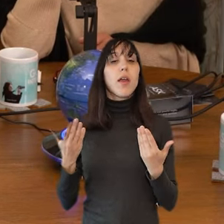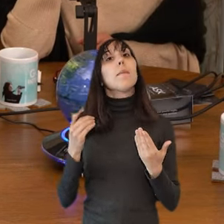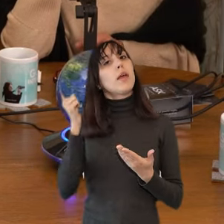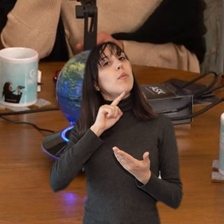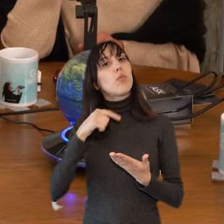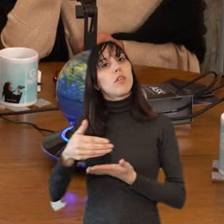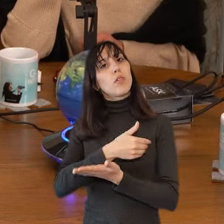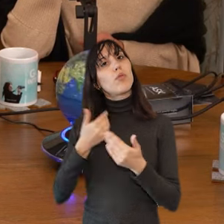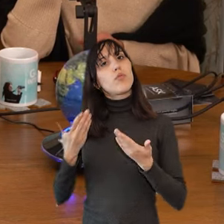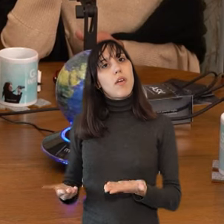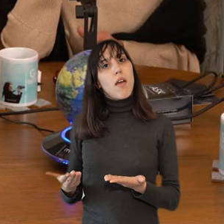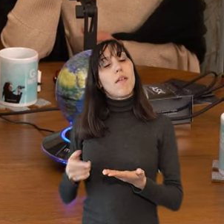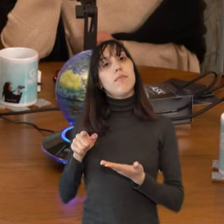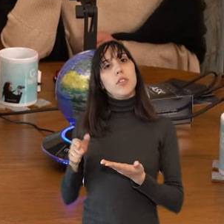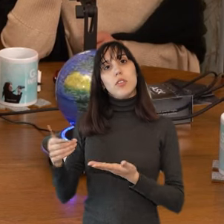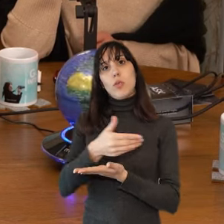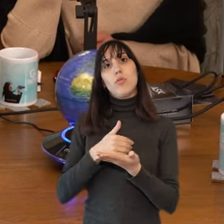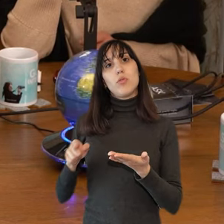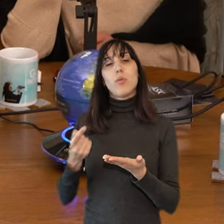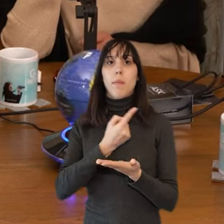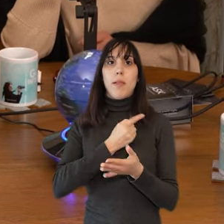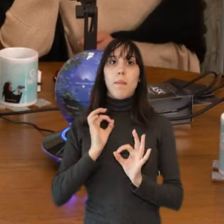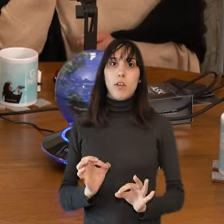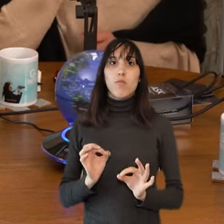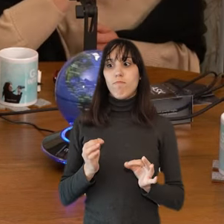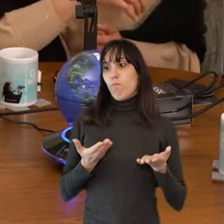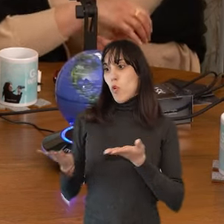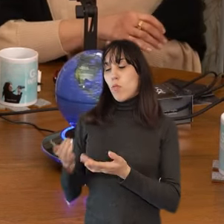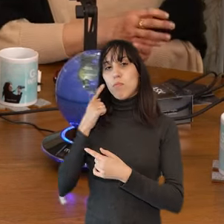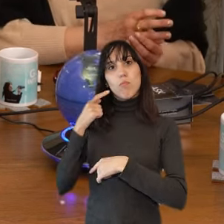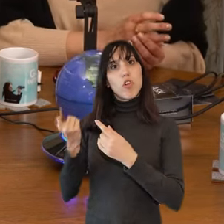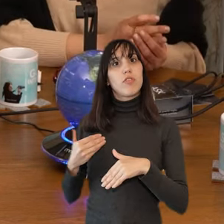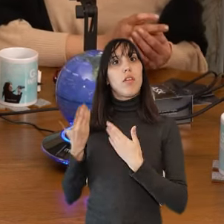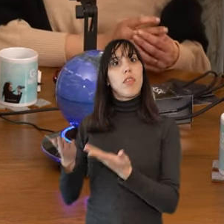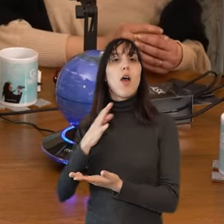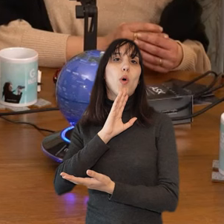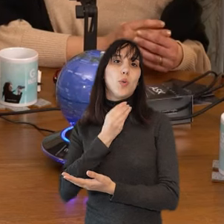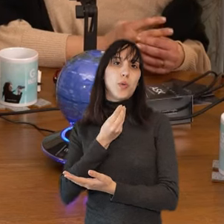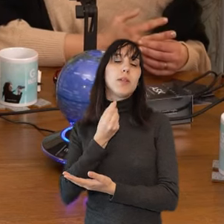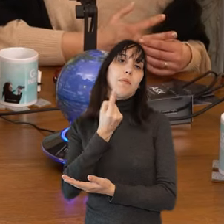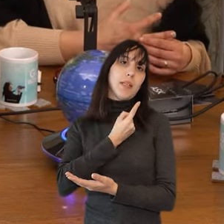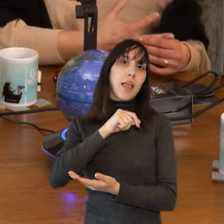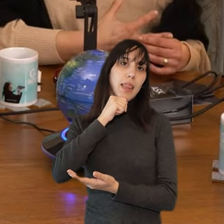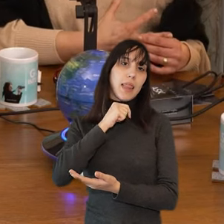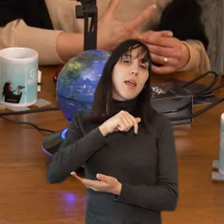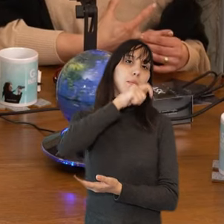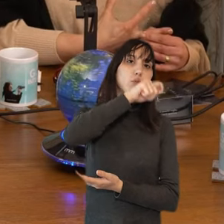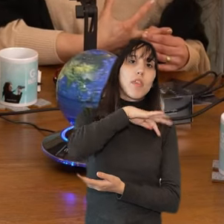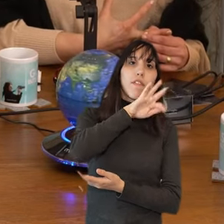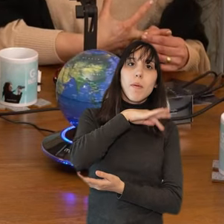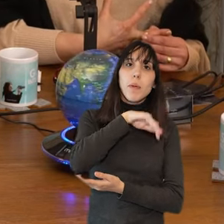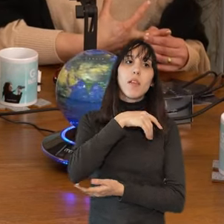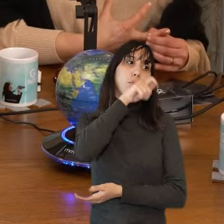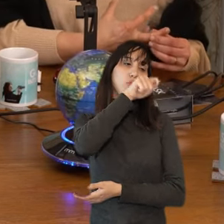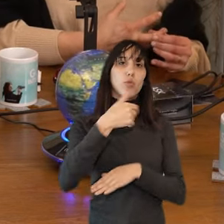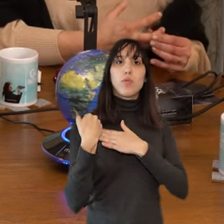esses recursos tê que ser eh apresentados tê que ser oferecidos ao aluno e tem normalmente é o familiar é a pessoa